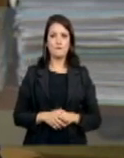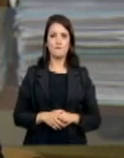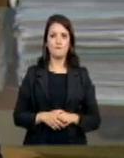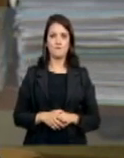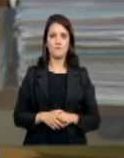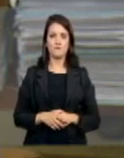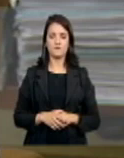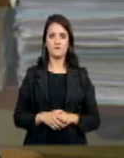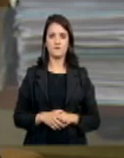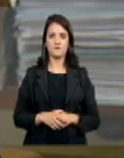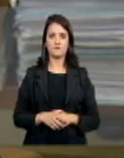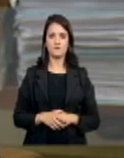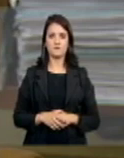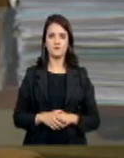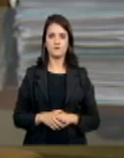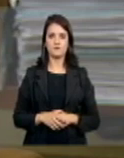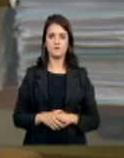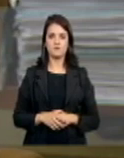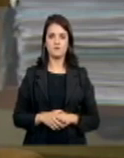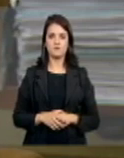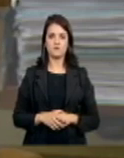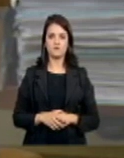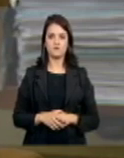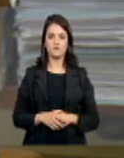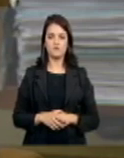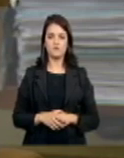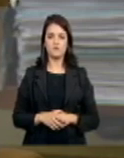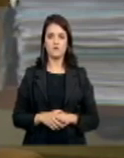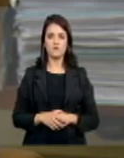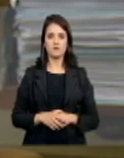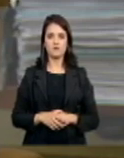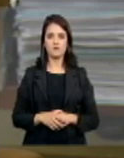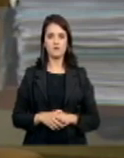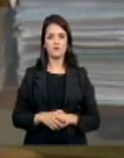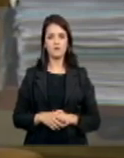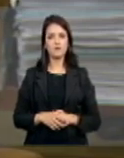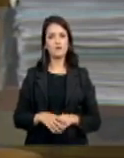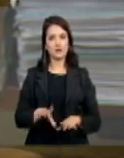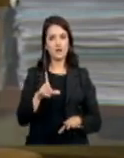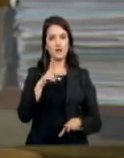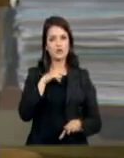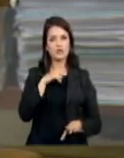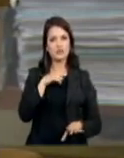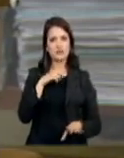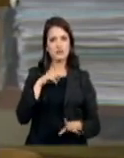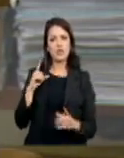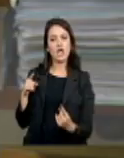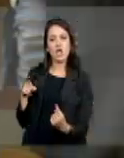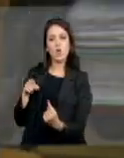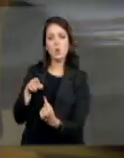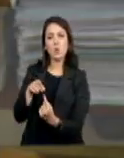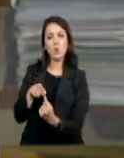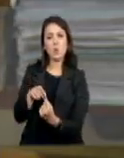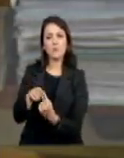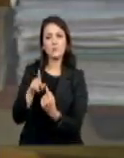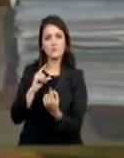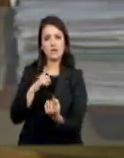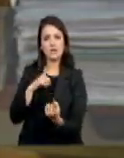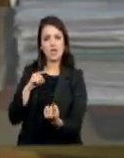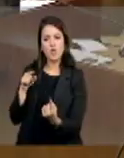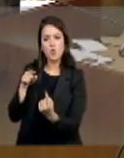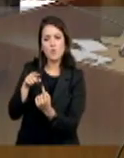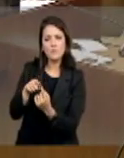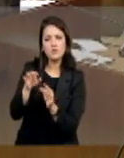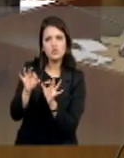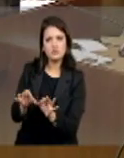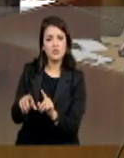os fins não justificam os meios o nome deve mesmo a galera acaba em seu doutor volta